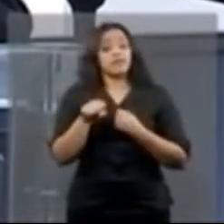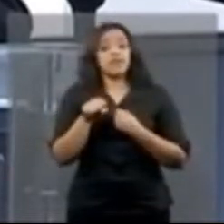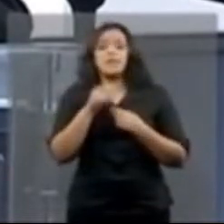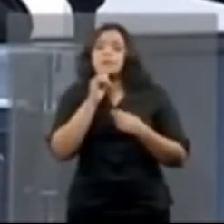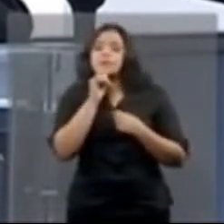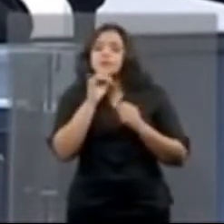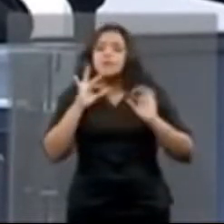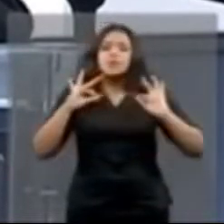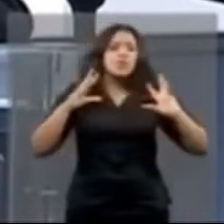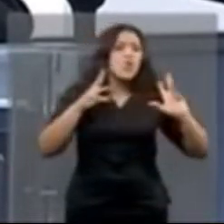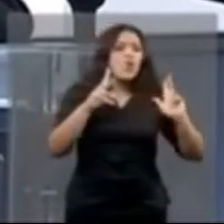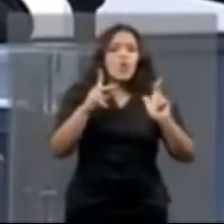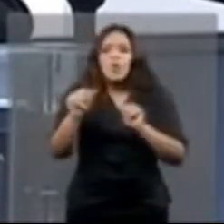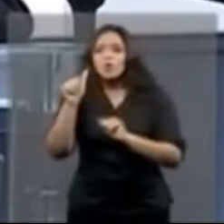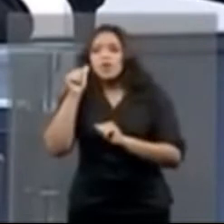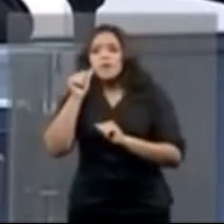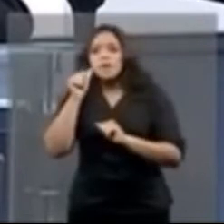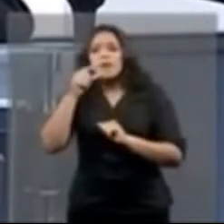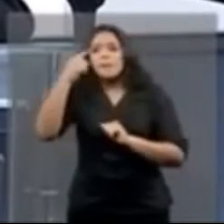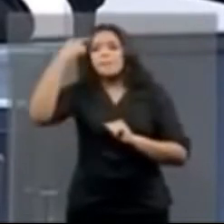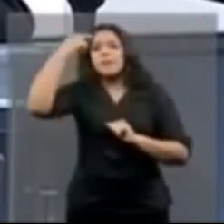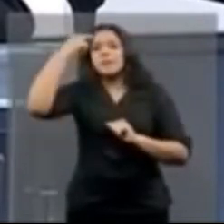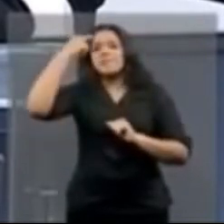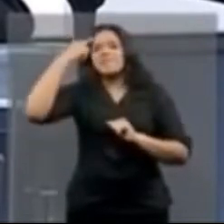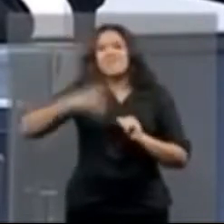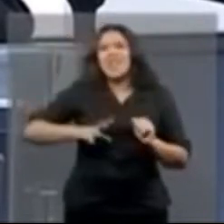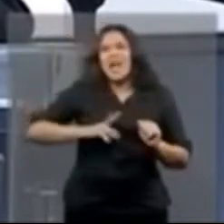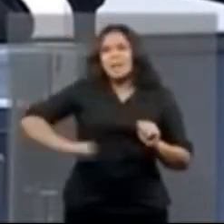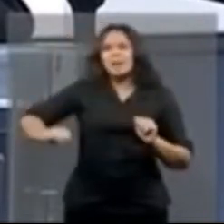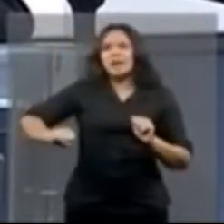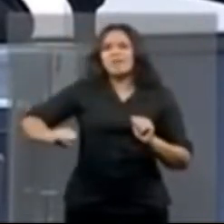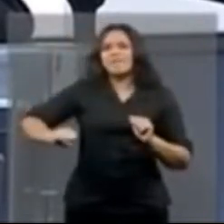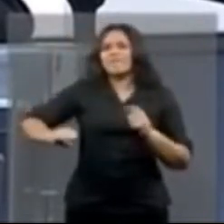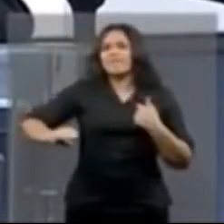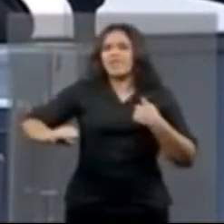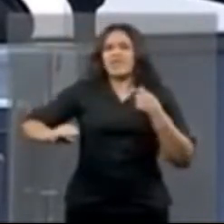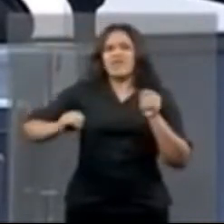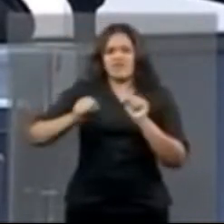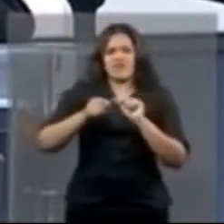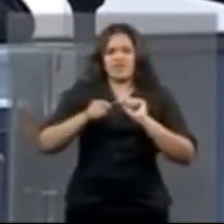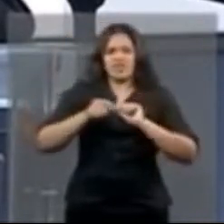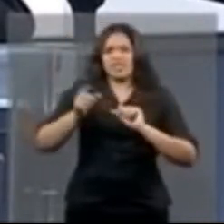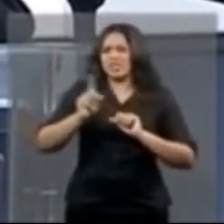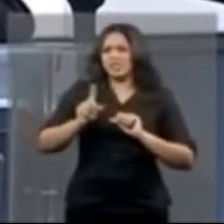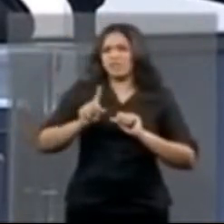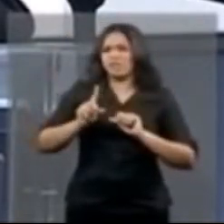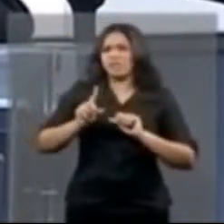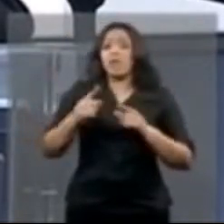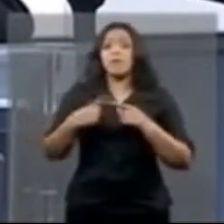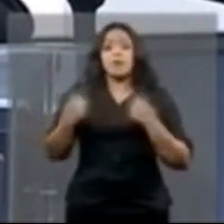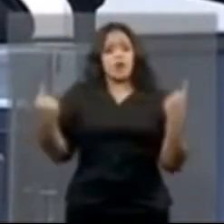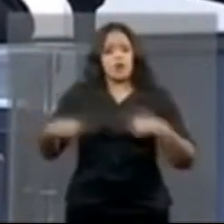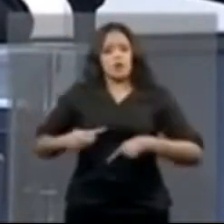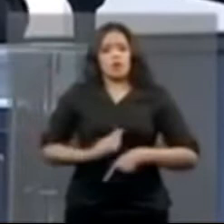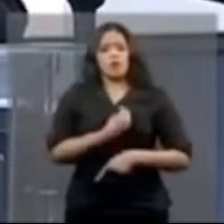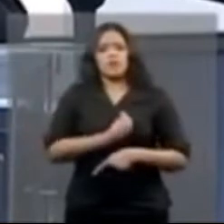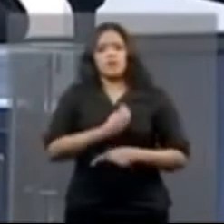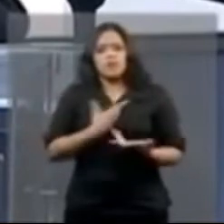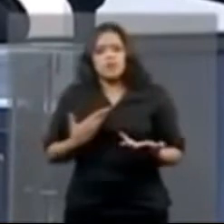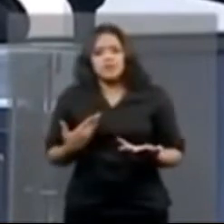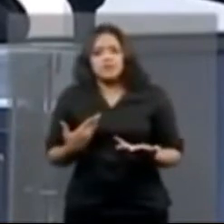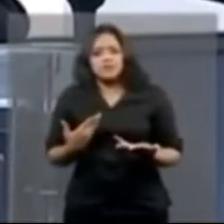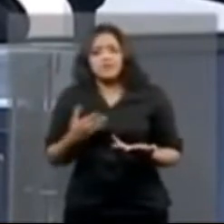por todas as mães que pensaram em abortar, mas não fizeram, lembrando que é um atentado contra a vida.